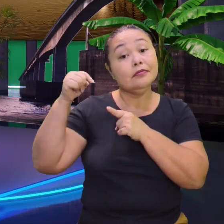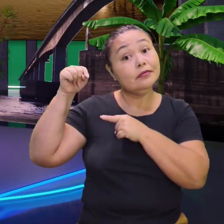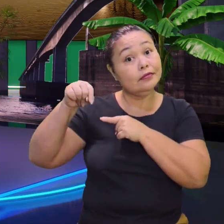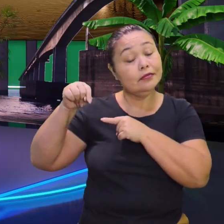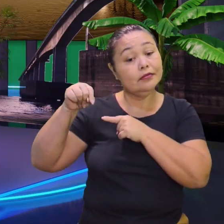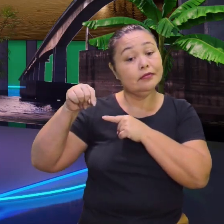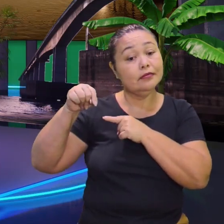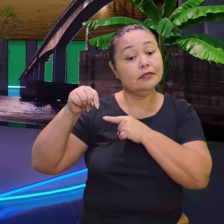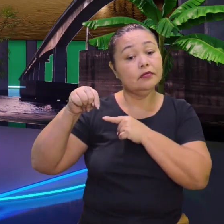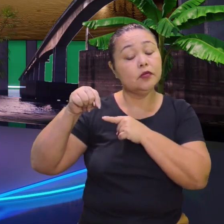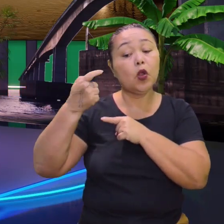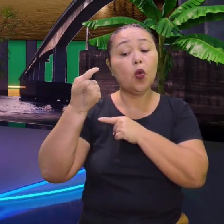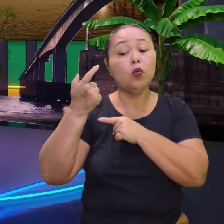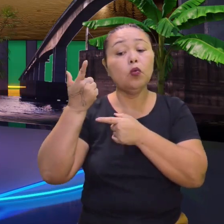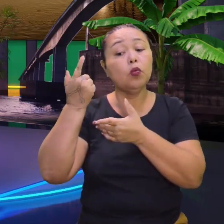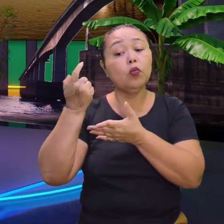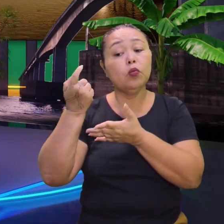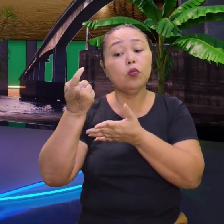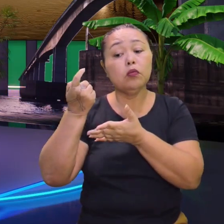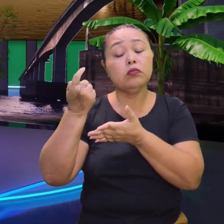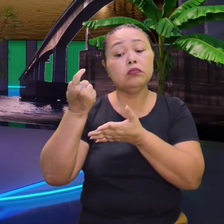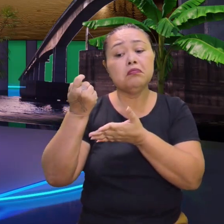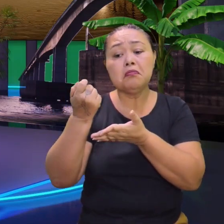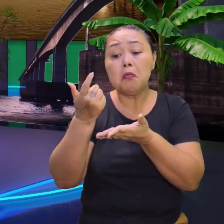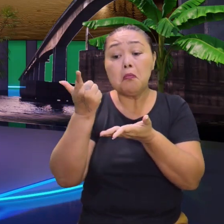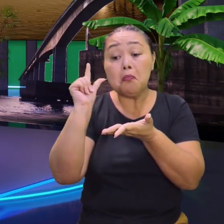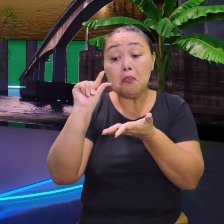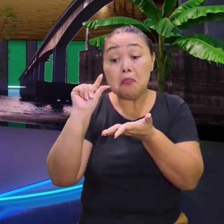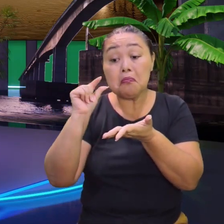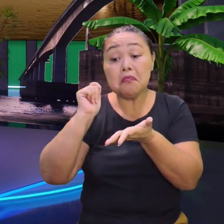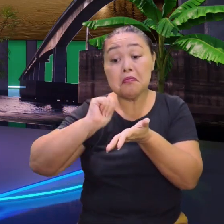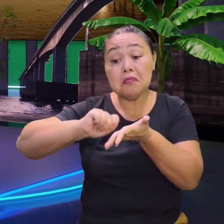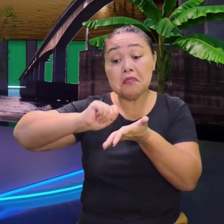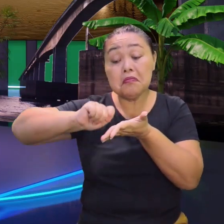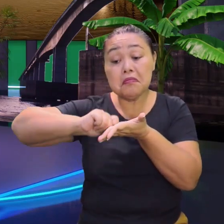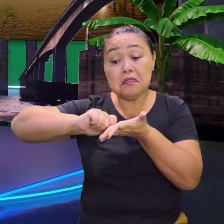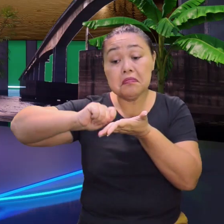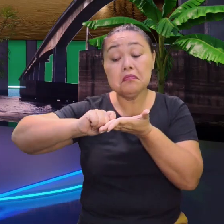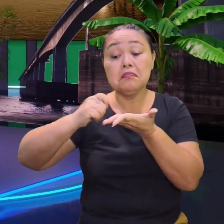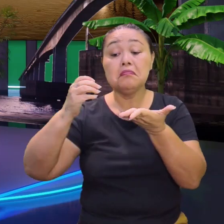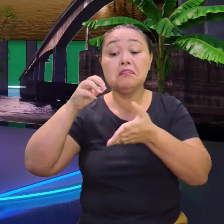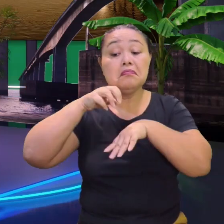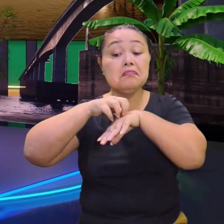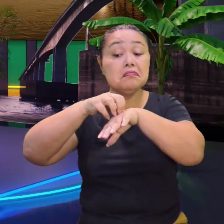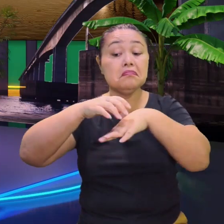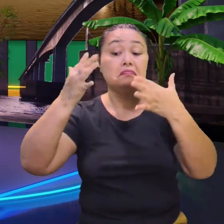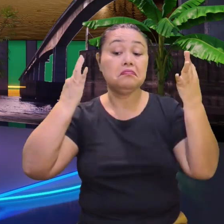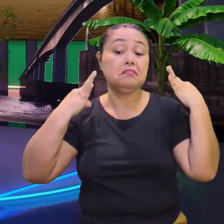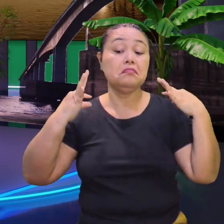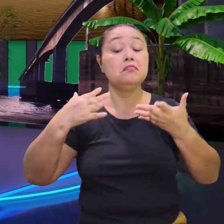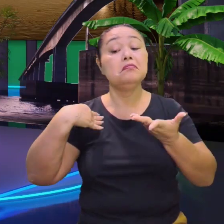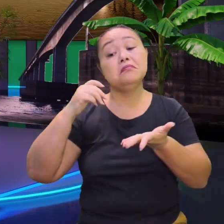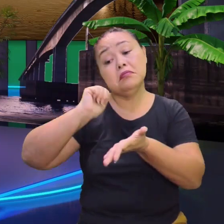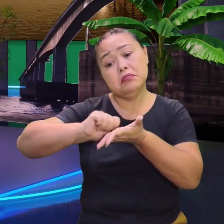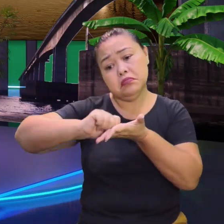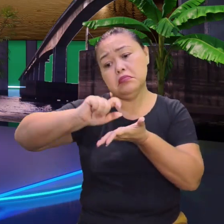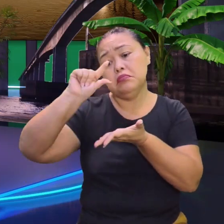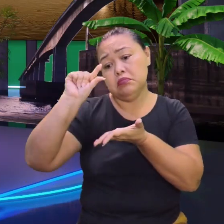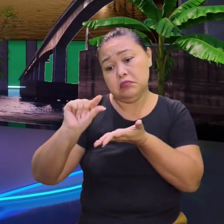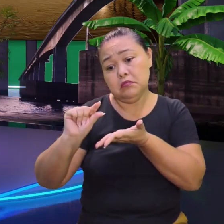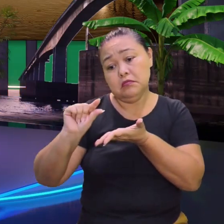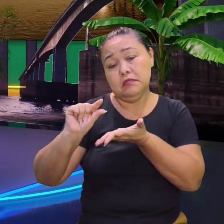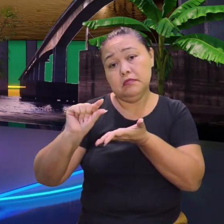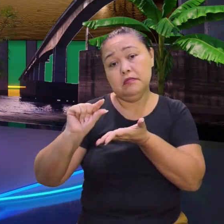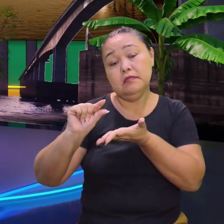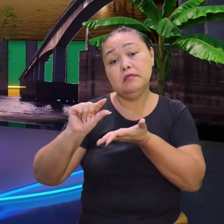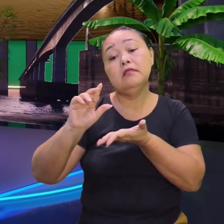é o seguinte: pouco se escreve sobre turismo. E além do mais, além de se escrever pouco sobre